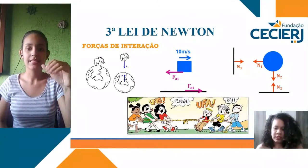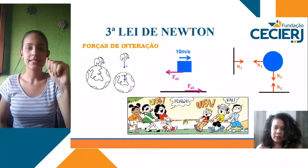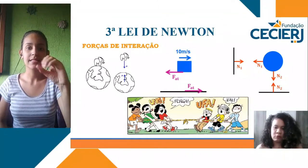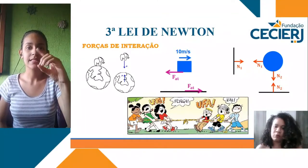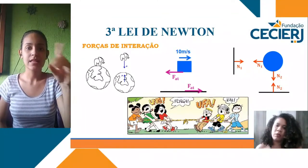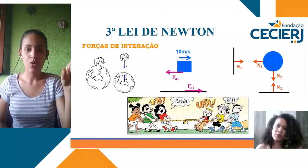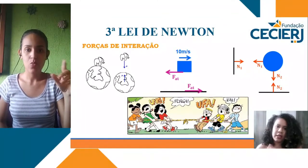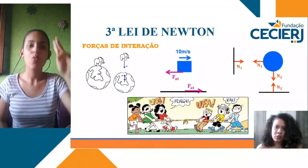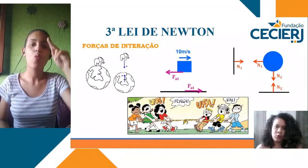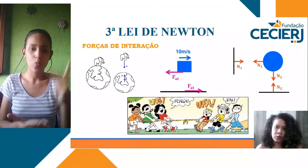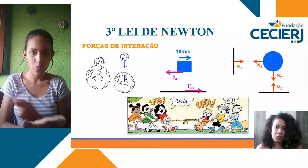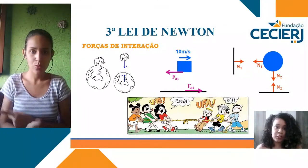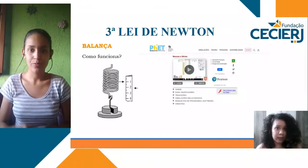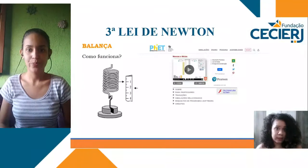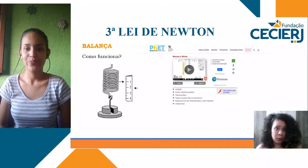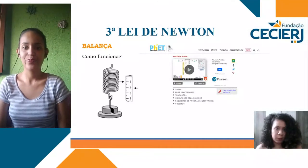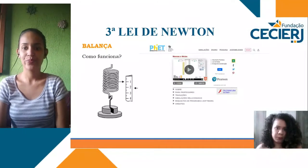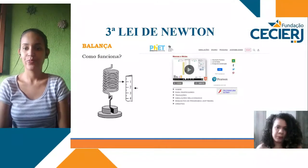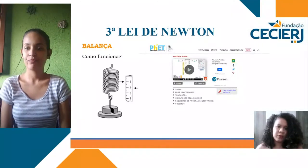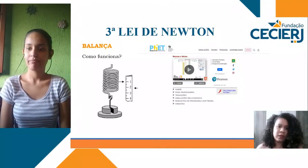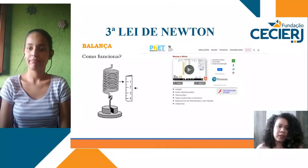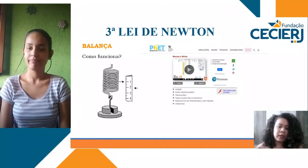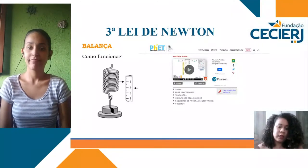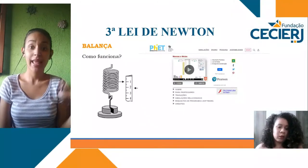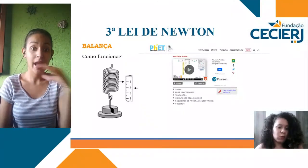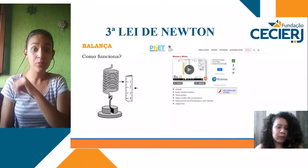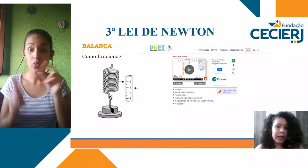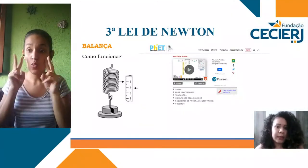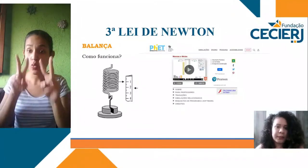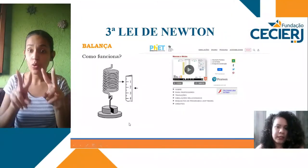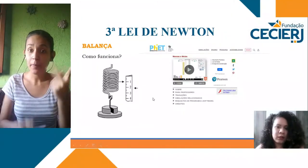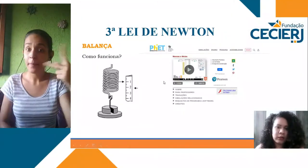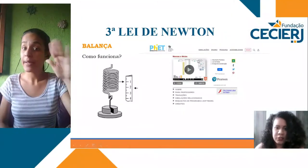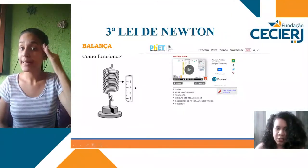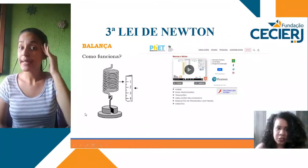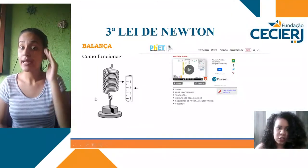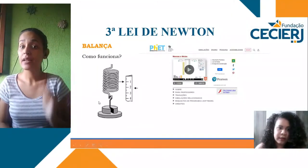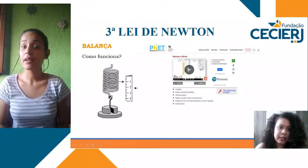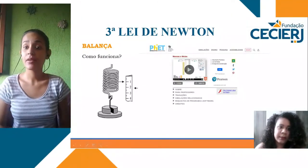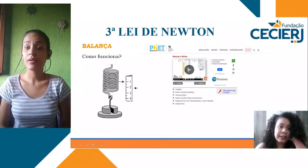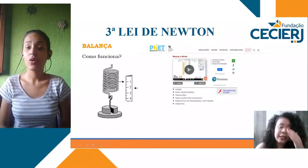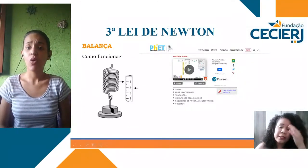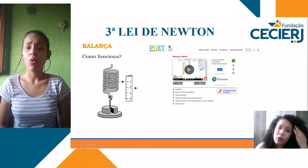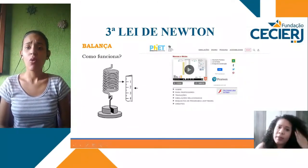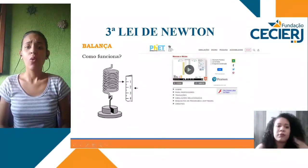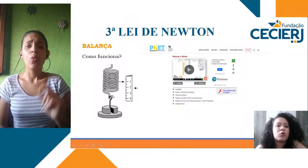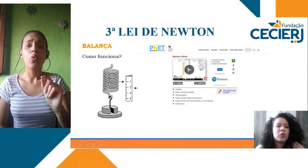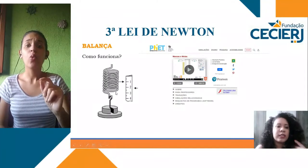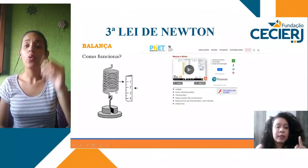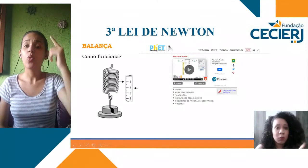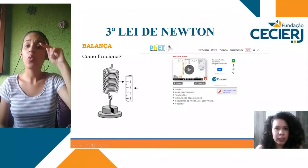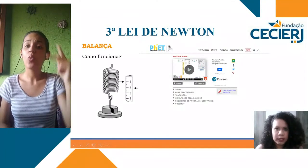através da tração. Então temos aí essas forças de interação. Uma rápida olhadinha que a gente vai ter para entender como é